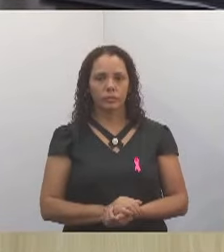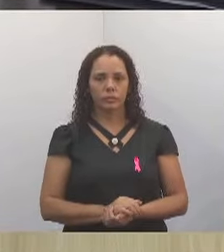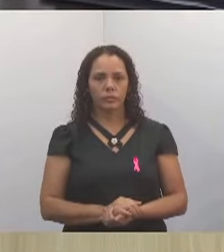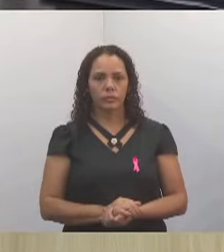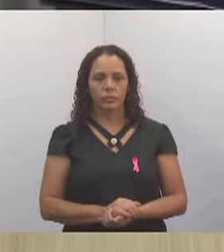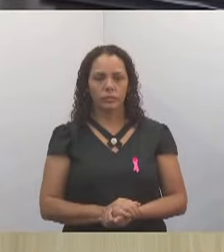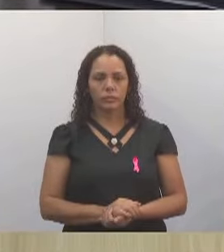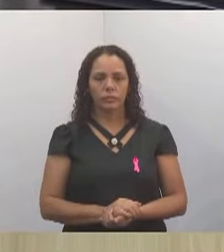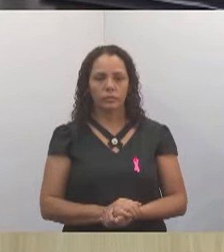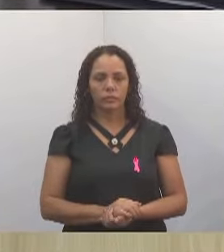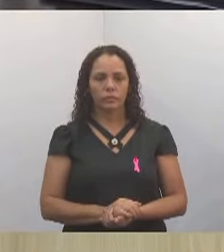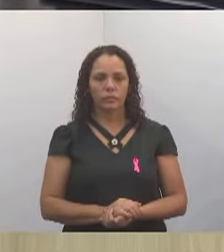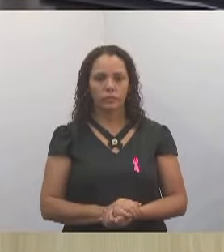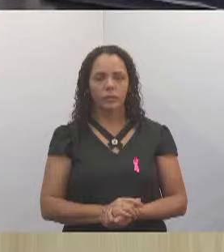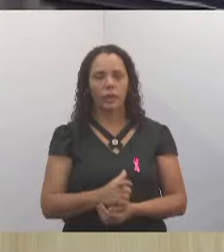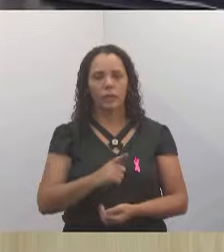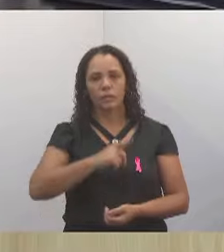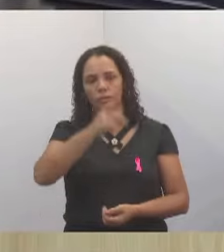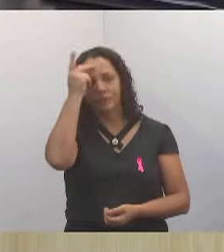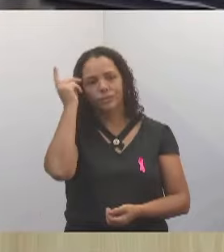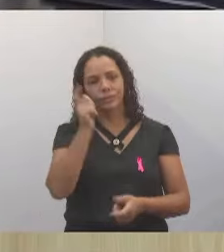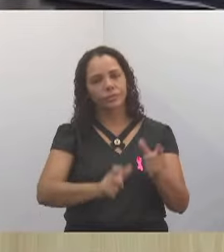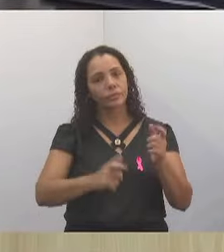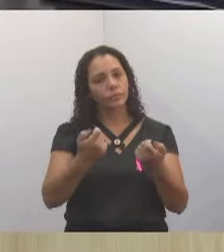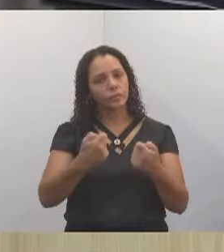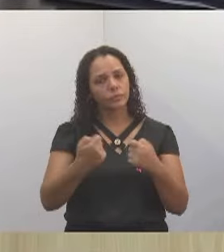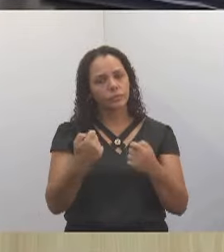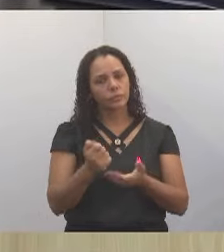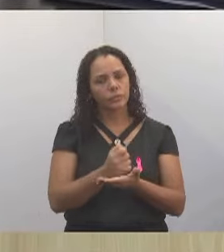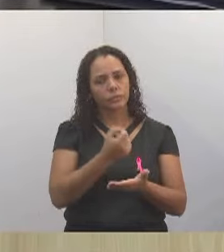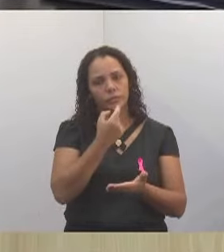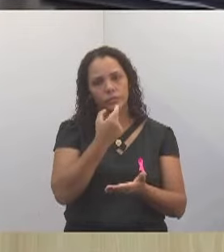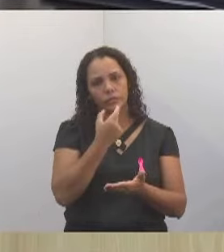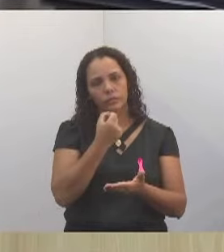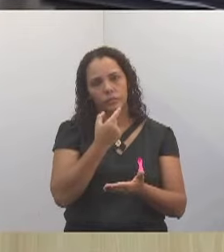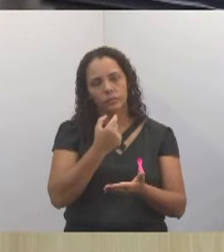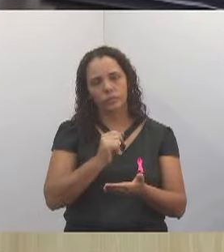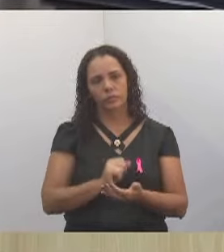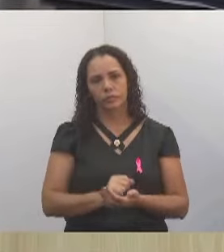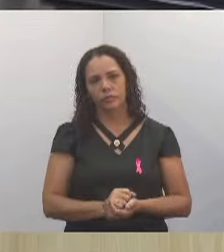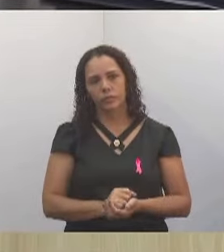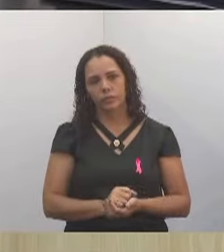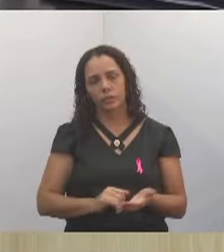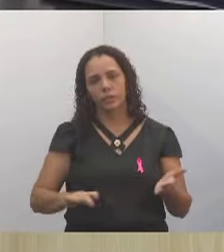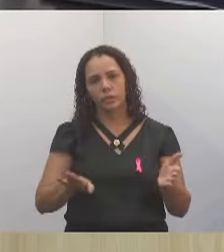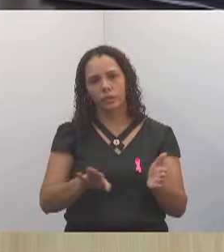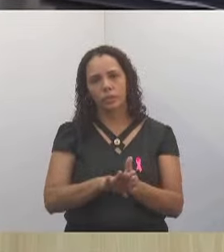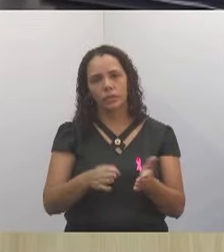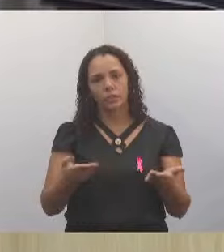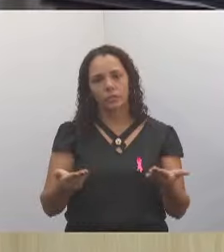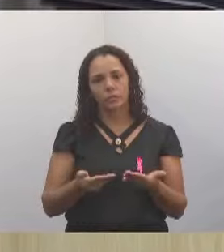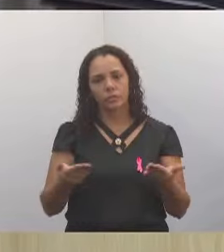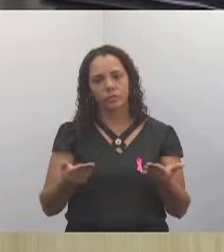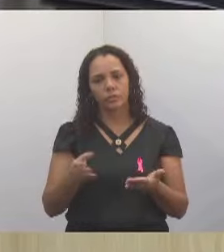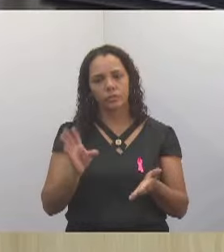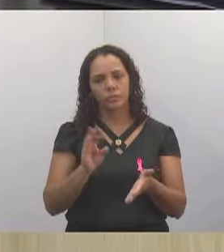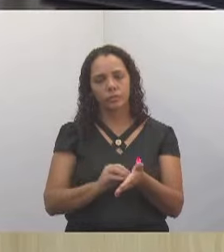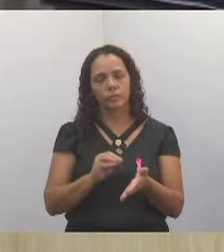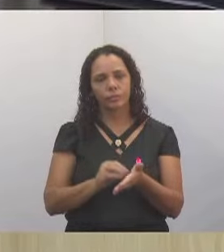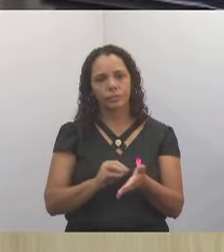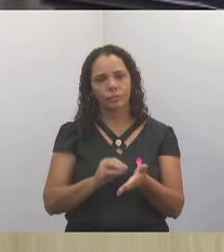Tendo em vista que temos pacientes dependendo dessa medicação e até o presente momento a mesma não